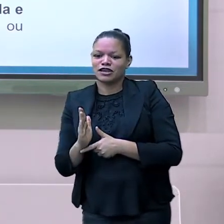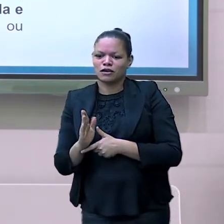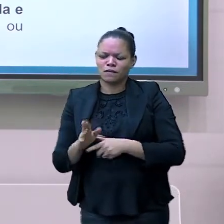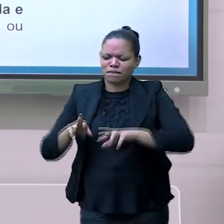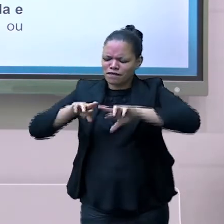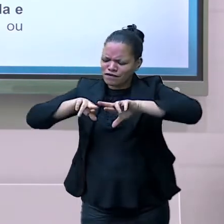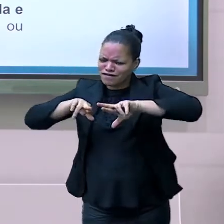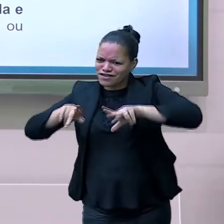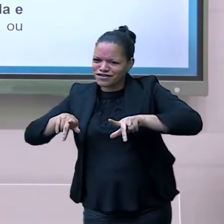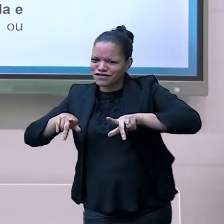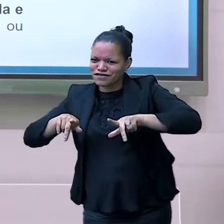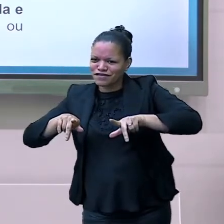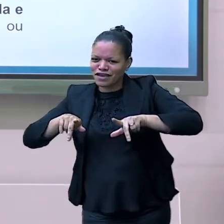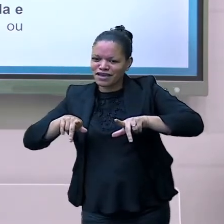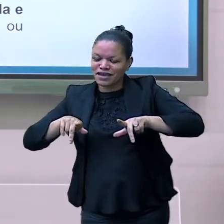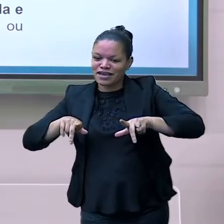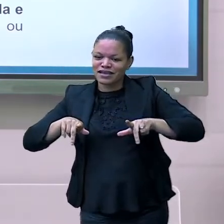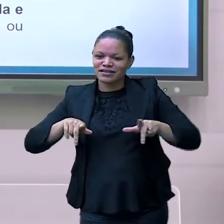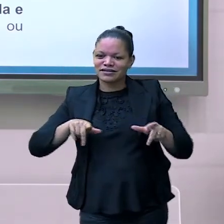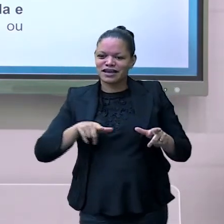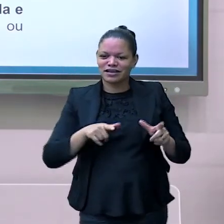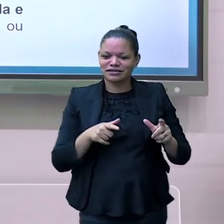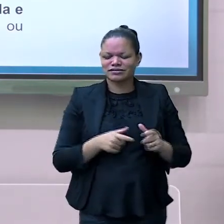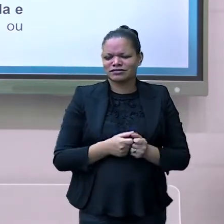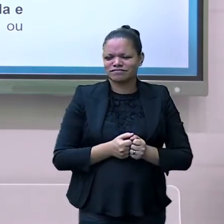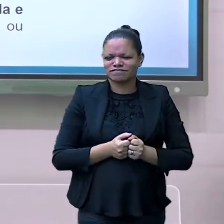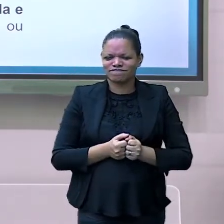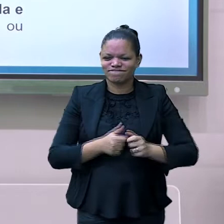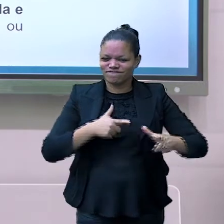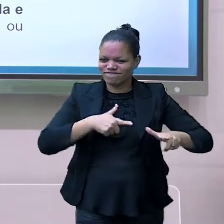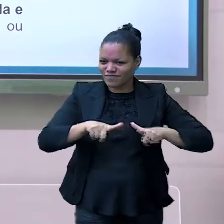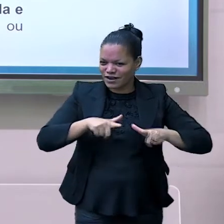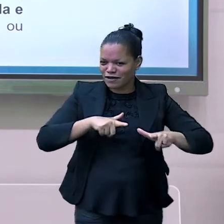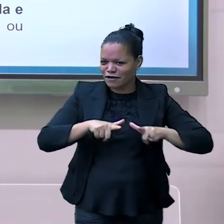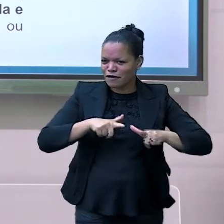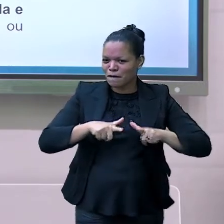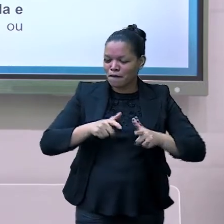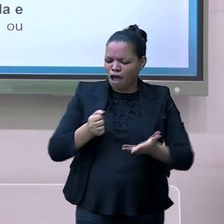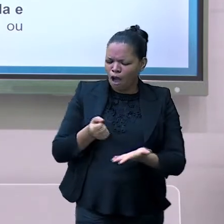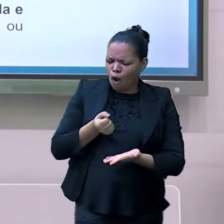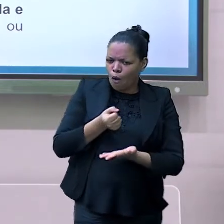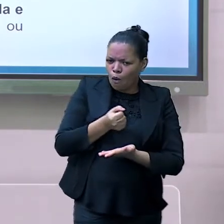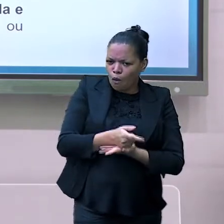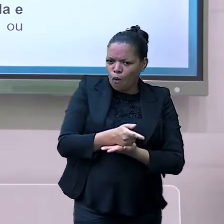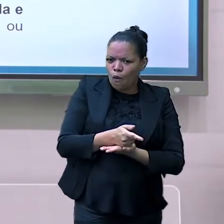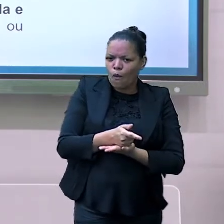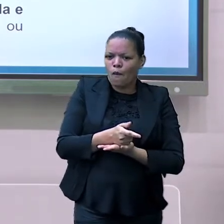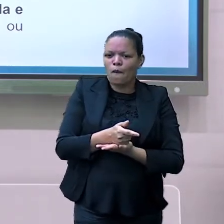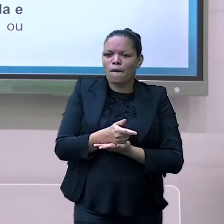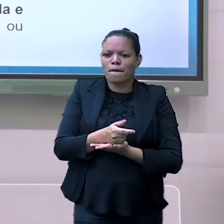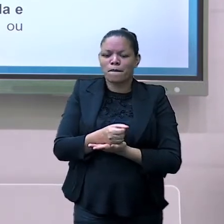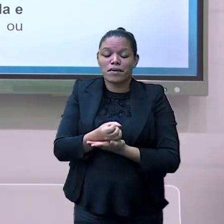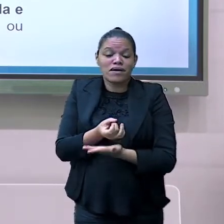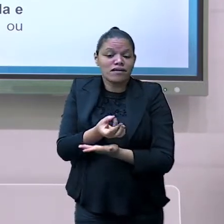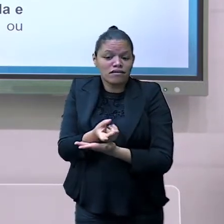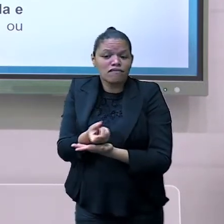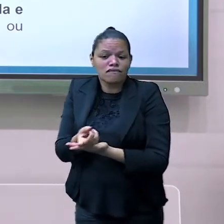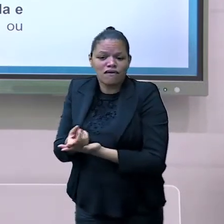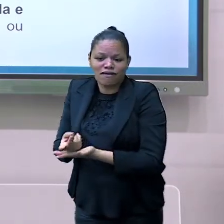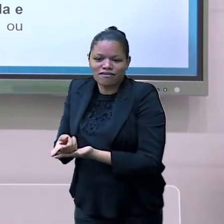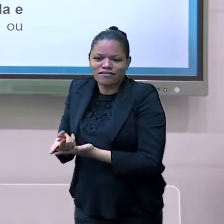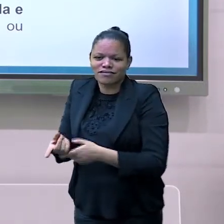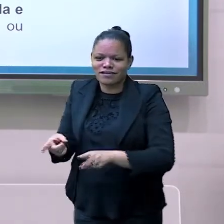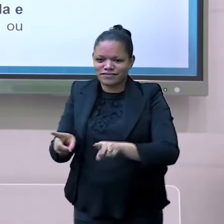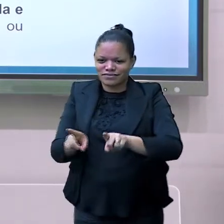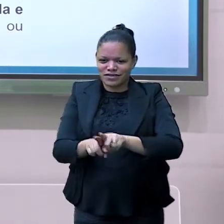trabalhar um determinado produto. E também os produtos, Comprando aí, exportando produtos que são originários do